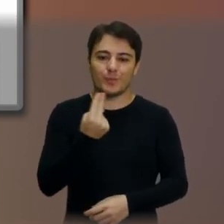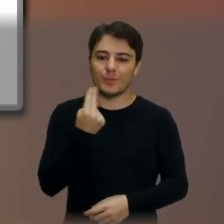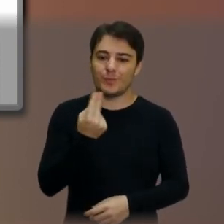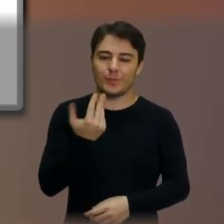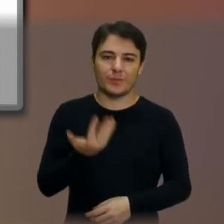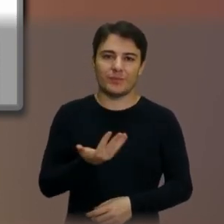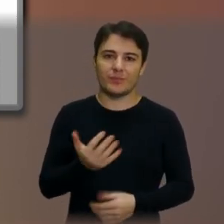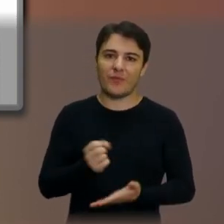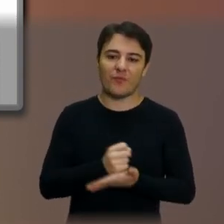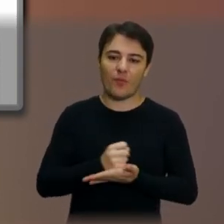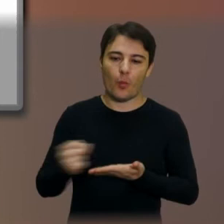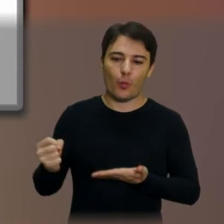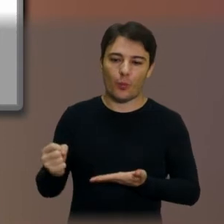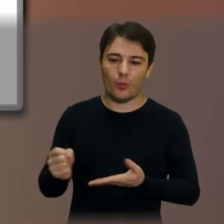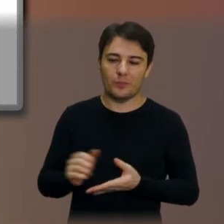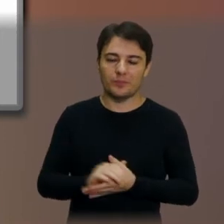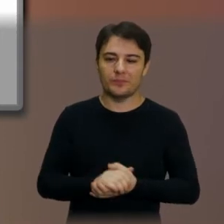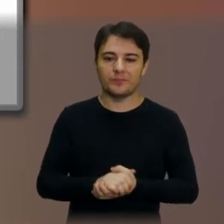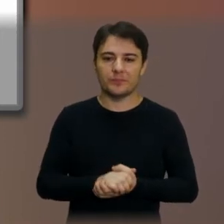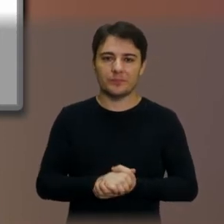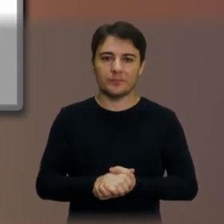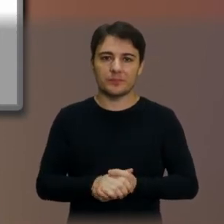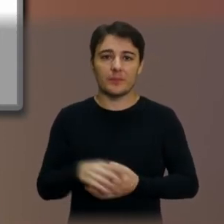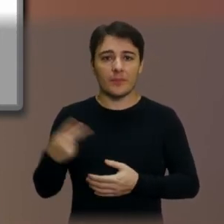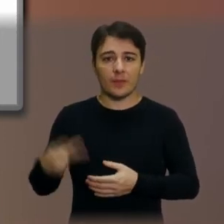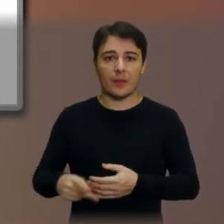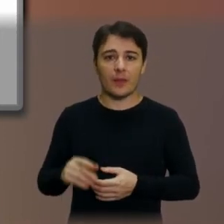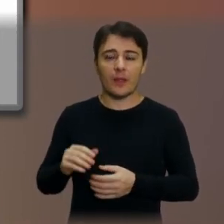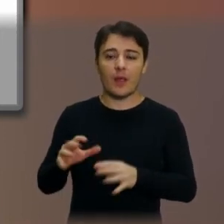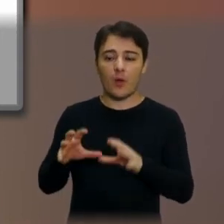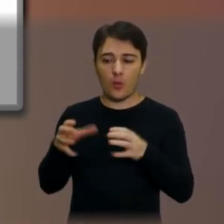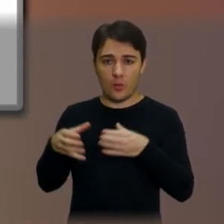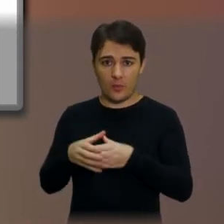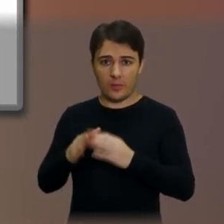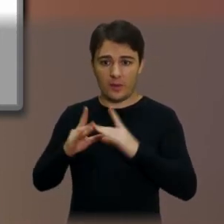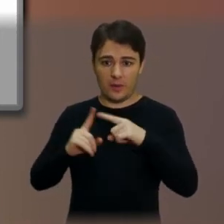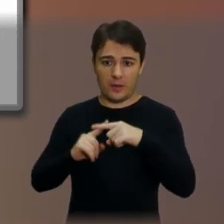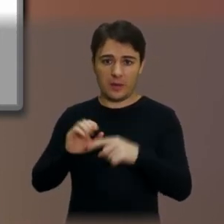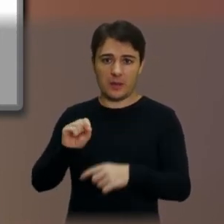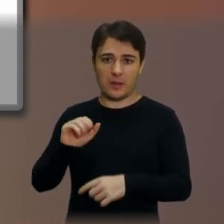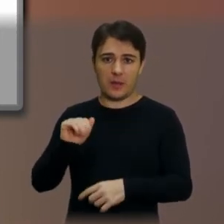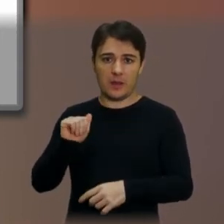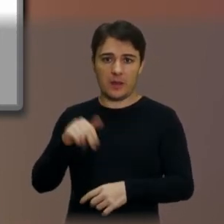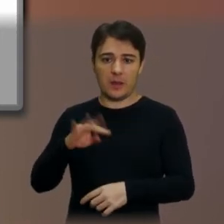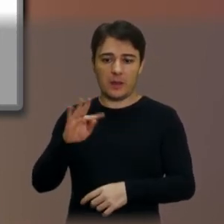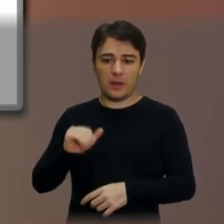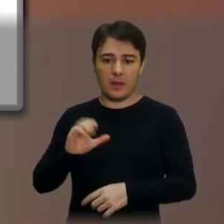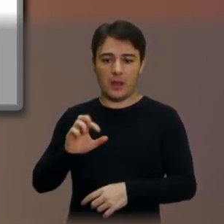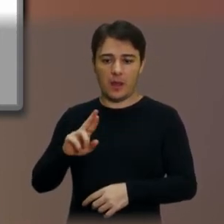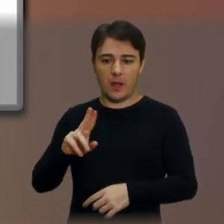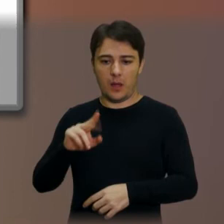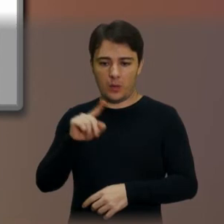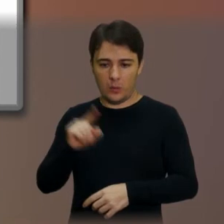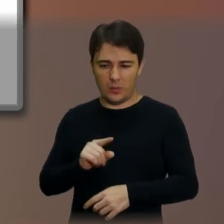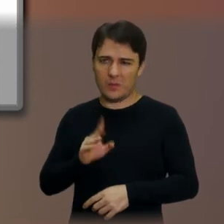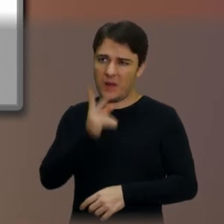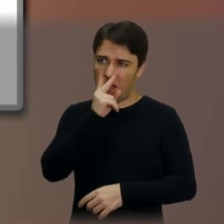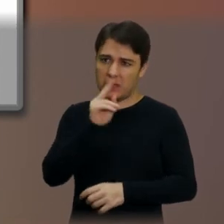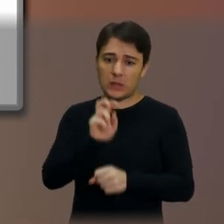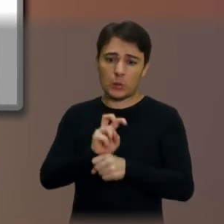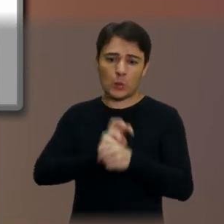volta não tem salvação e a comunidade aqui de Santa Cruz Na época eu queria que faz um mínimo cinco anos isso e